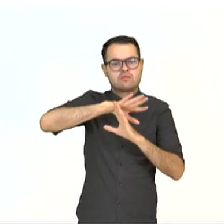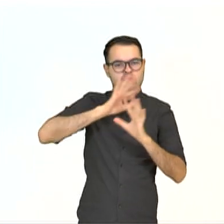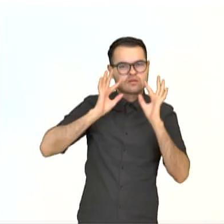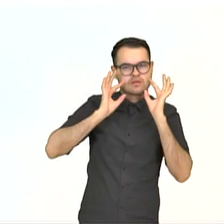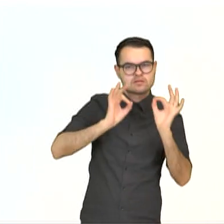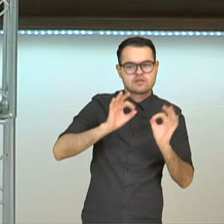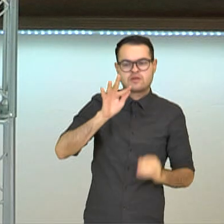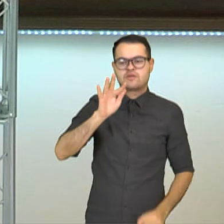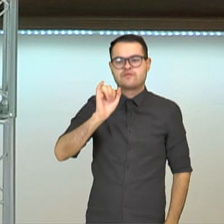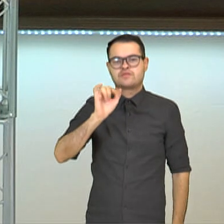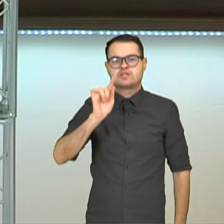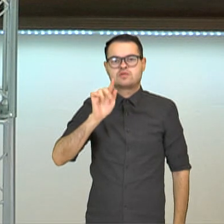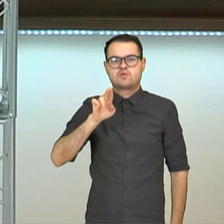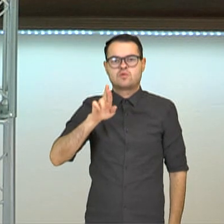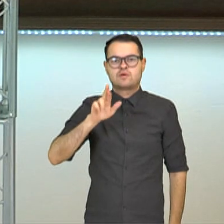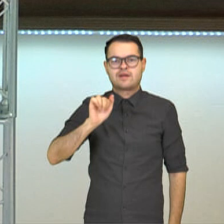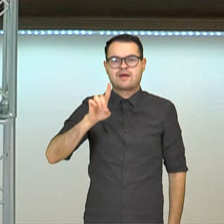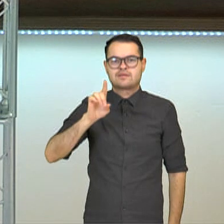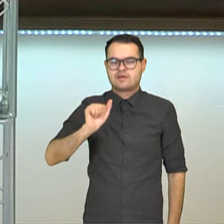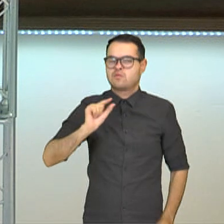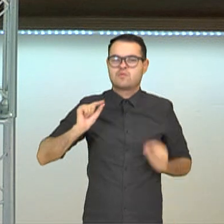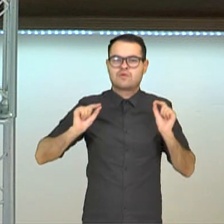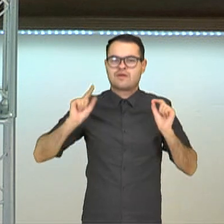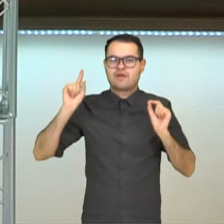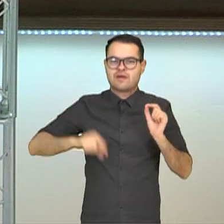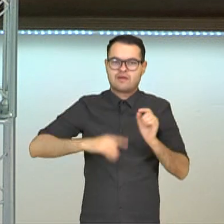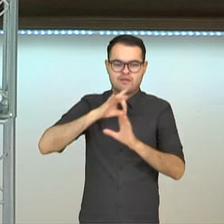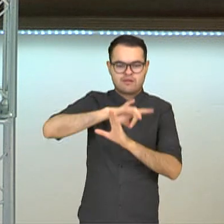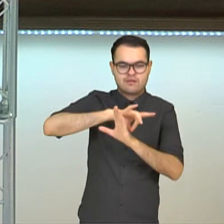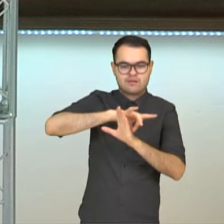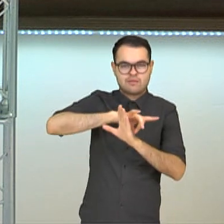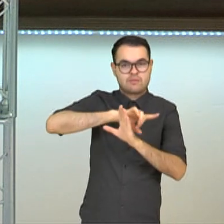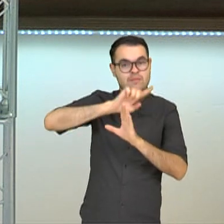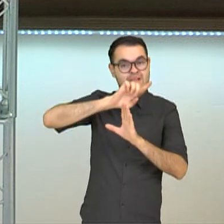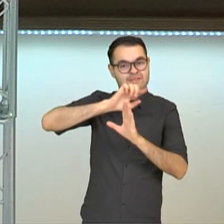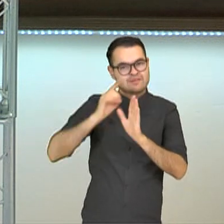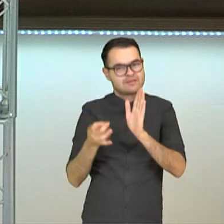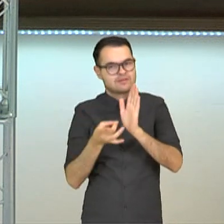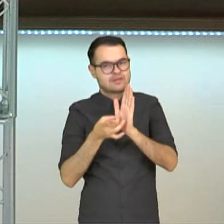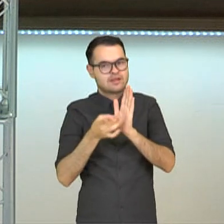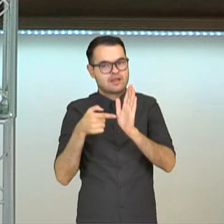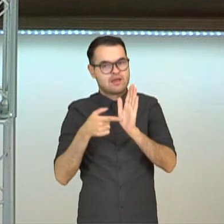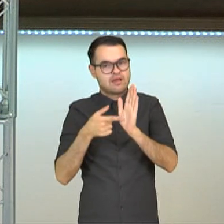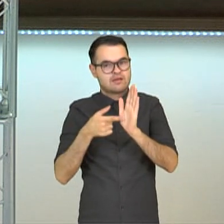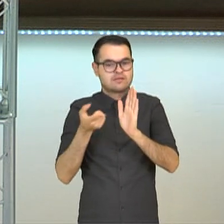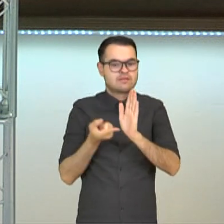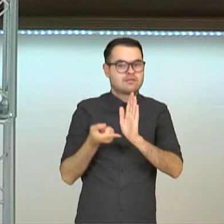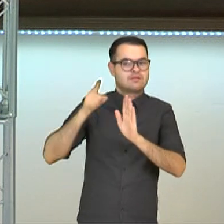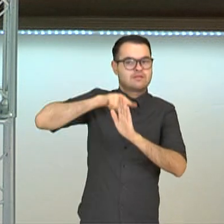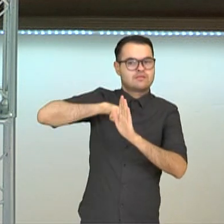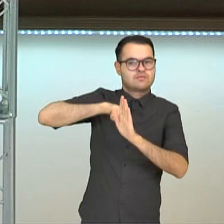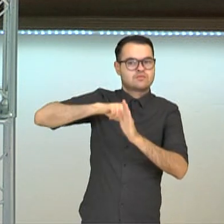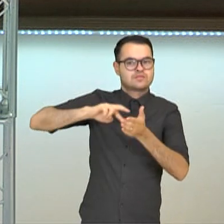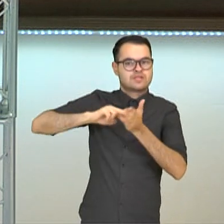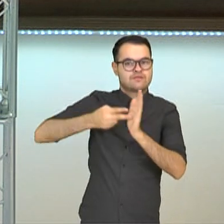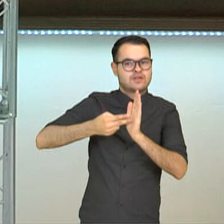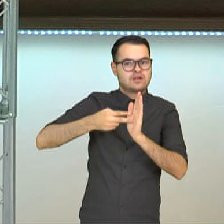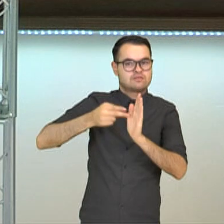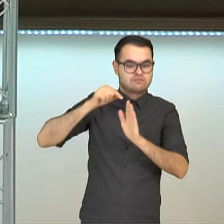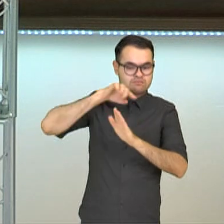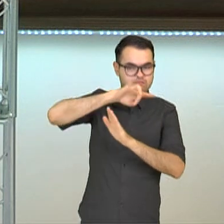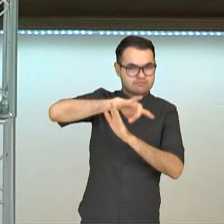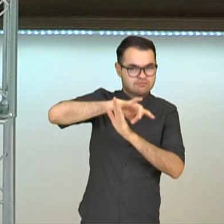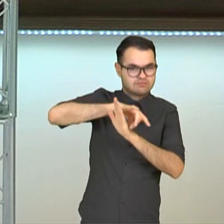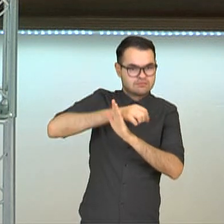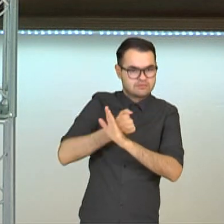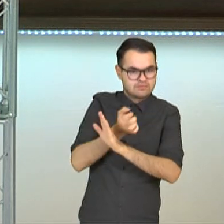atenção, que é aquela linguagem que diz uma coisa querendo dizer outra, que diz algo, mas o seu significado real é